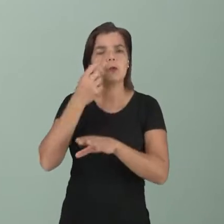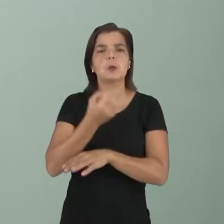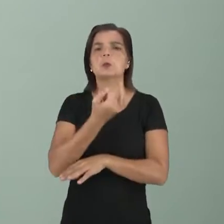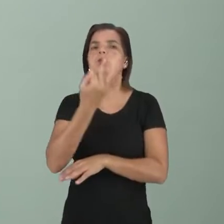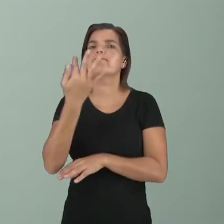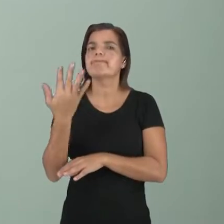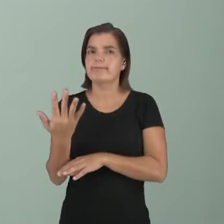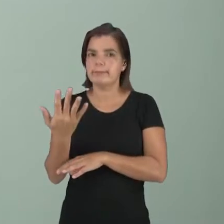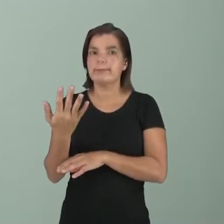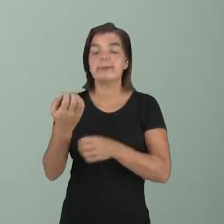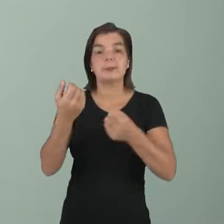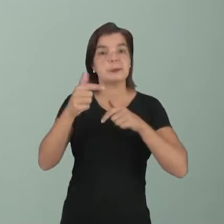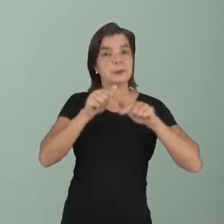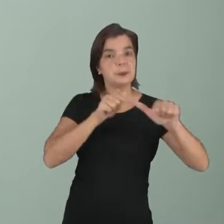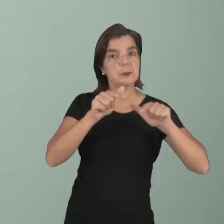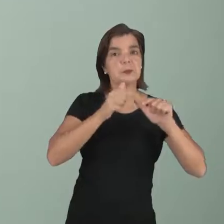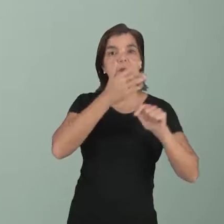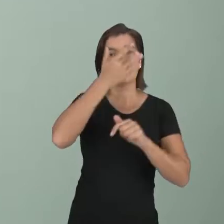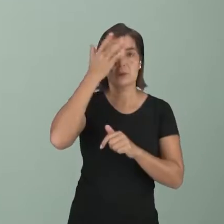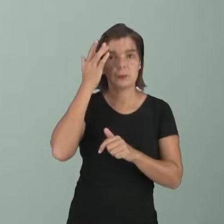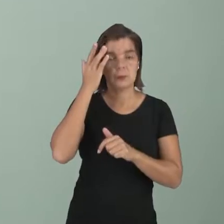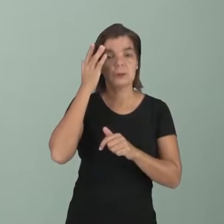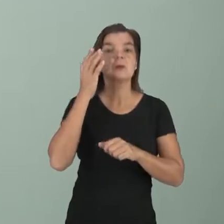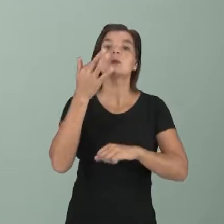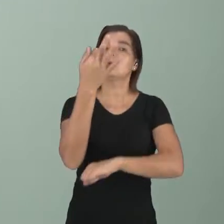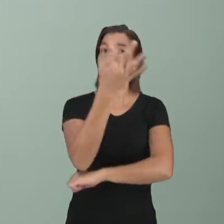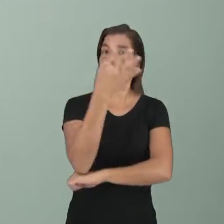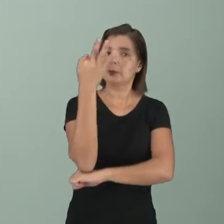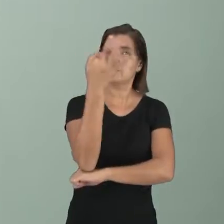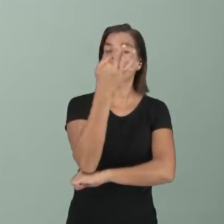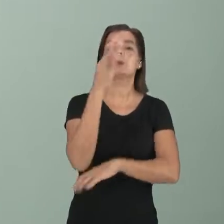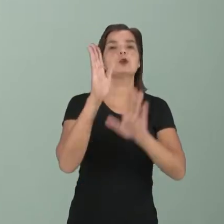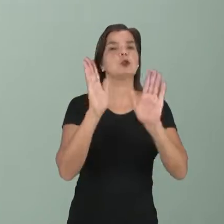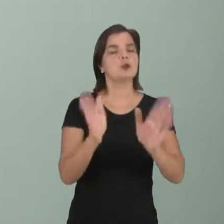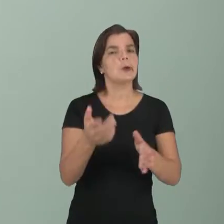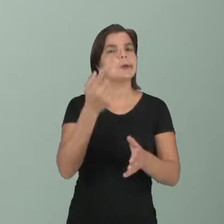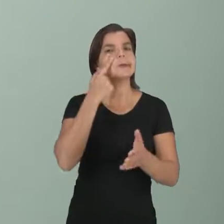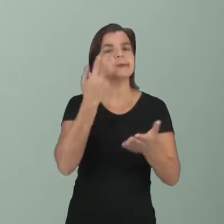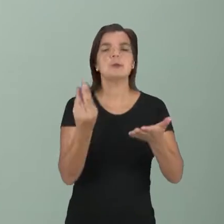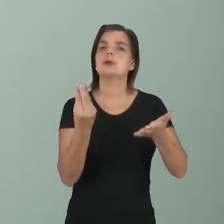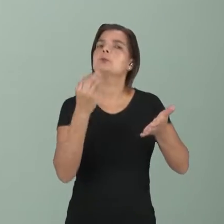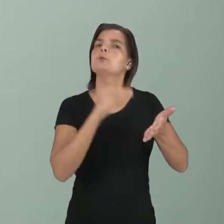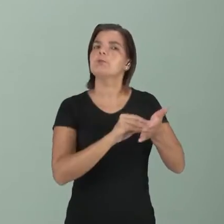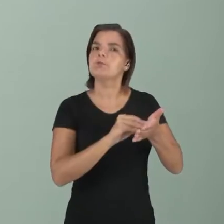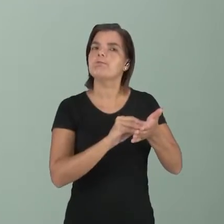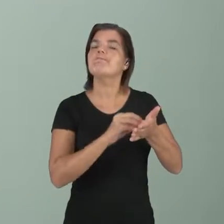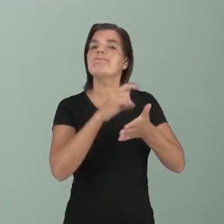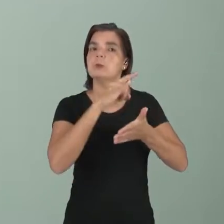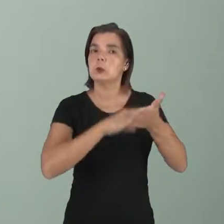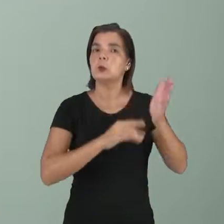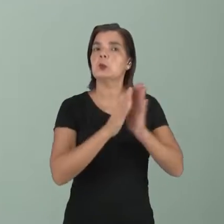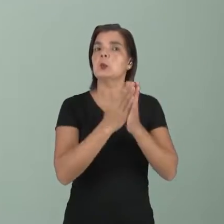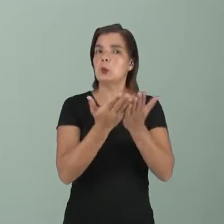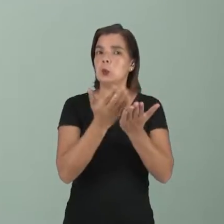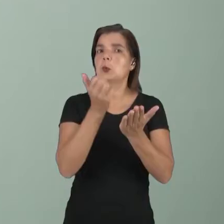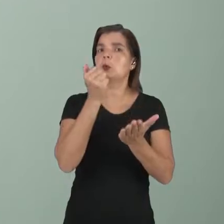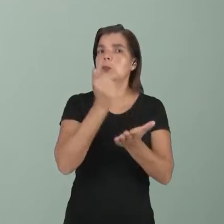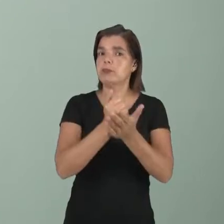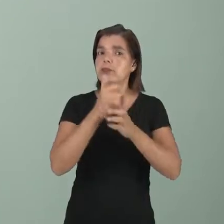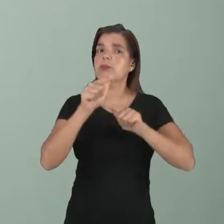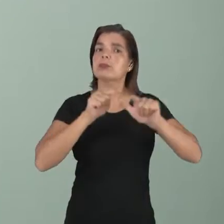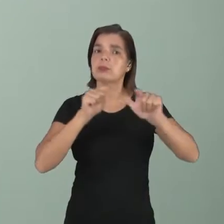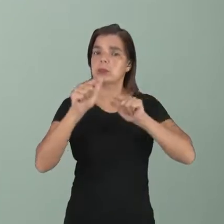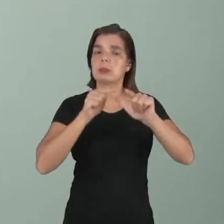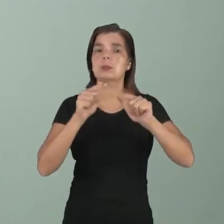contam, quando falamos de emprego, das pessoas informais, já que elas não estão registradas com carteira de trabalho, algum tipo